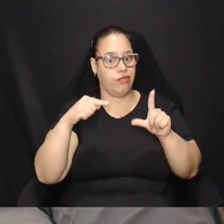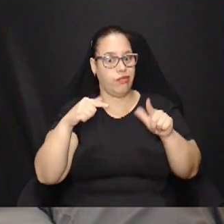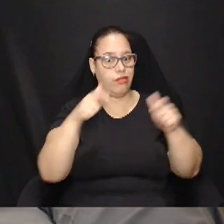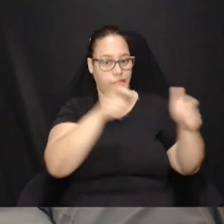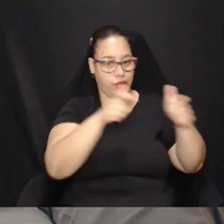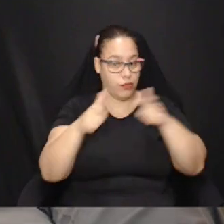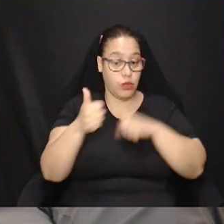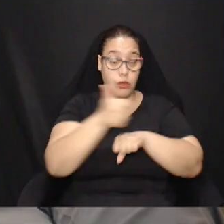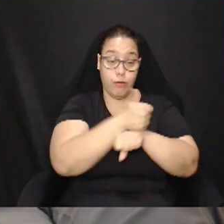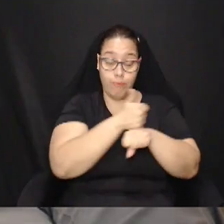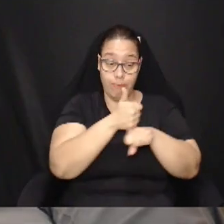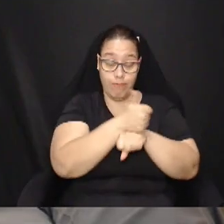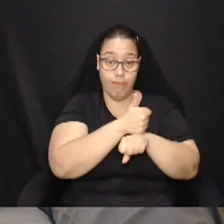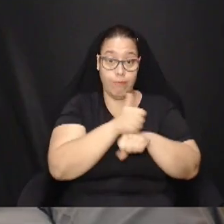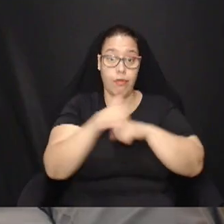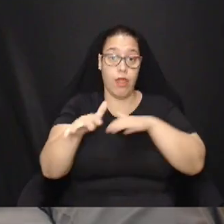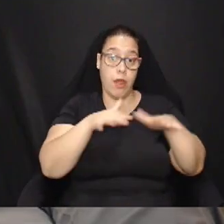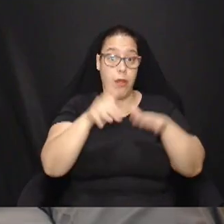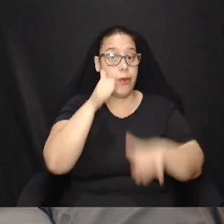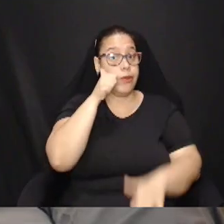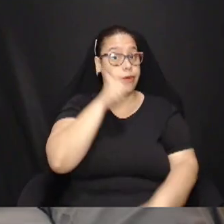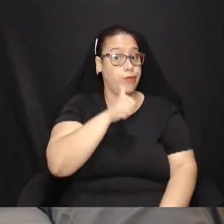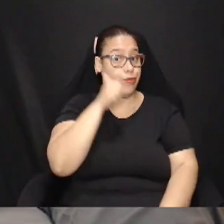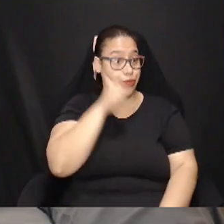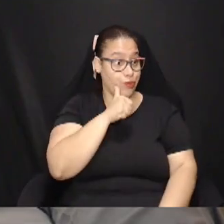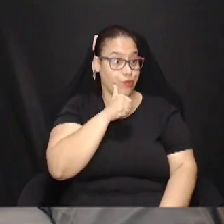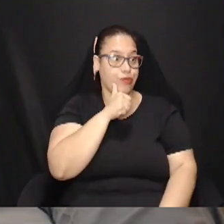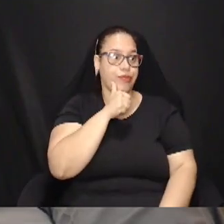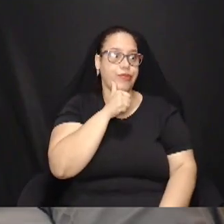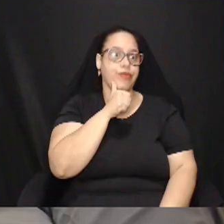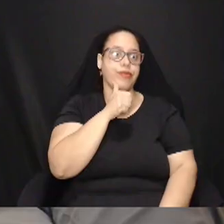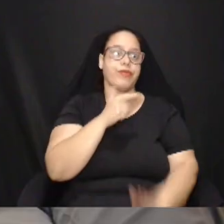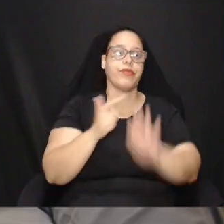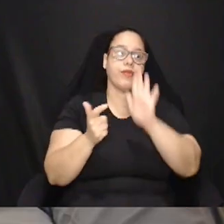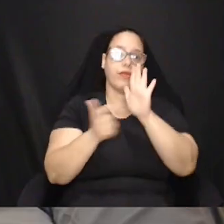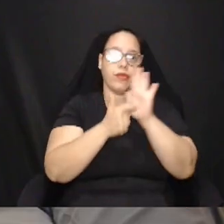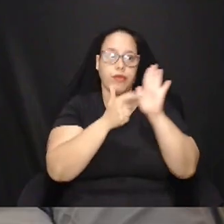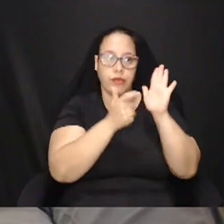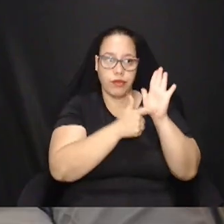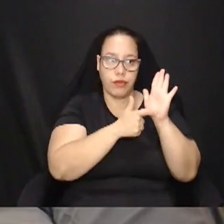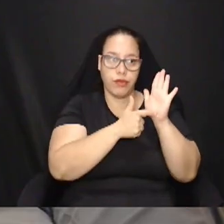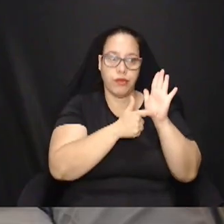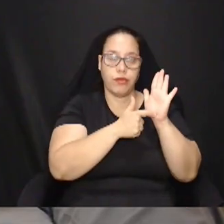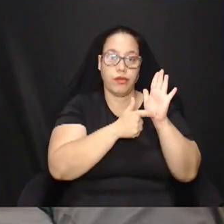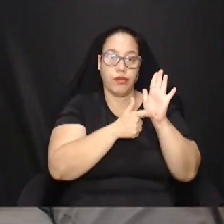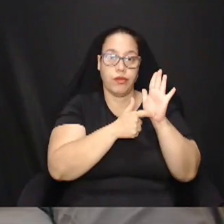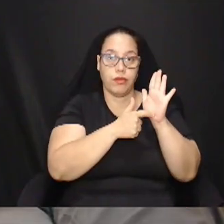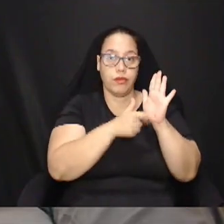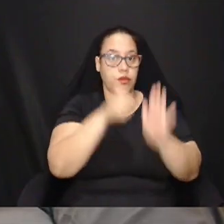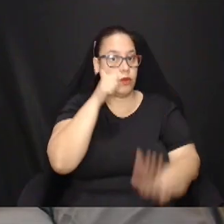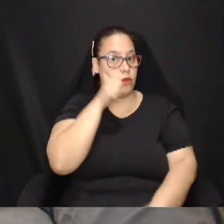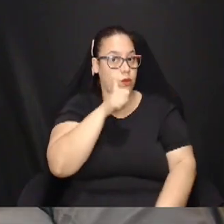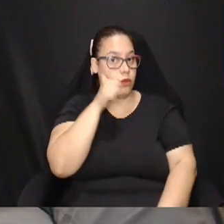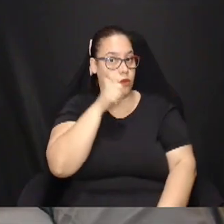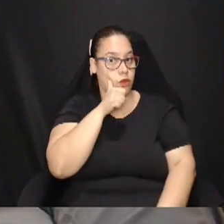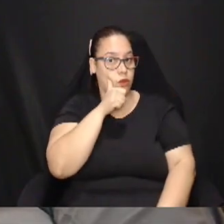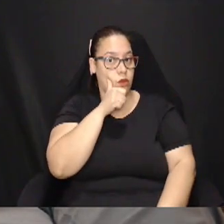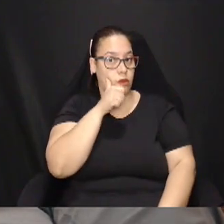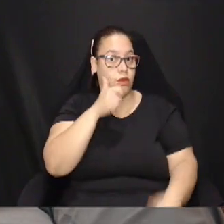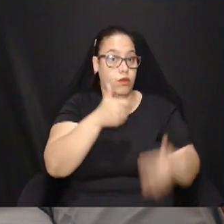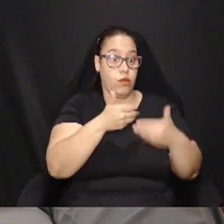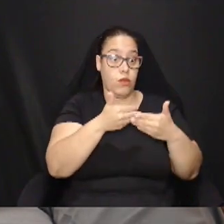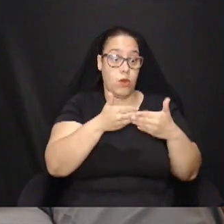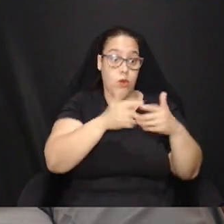os movimentos feministas também evidenciaram, emanciparam intelectualmente as mulheres para abrir outros leques, né,